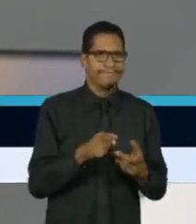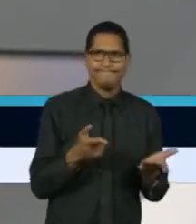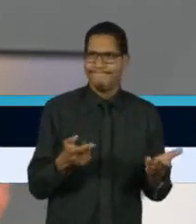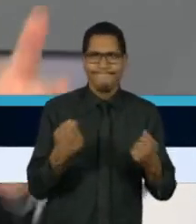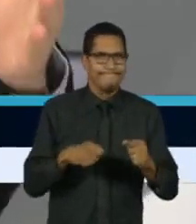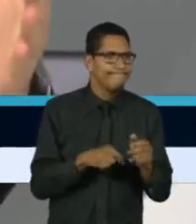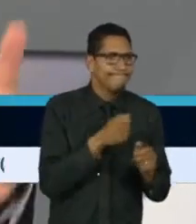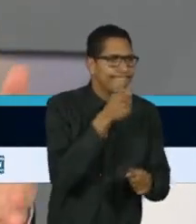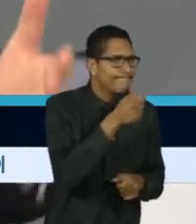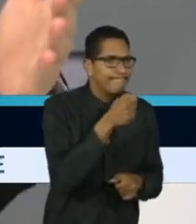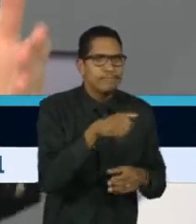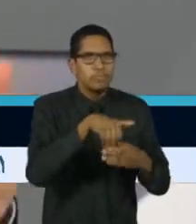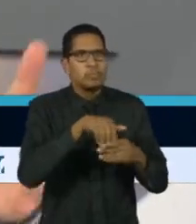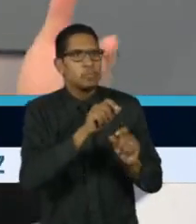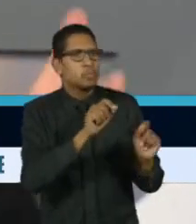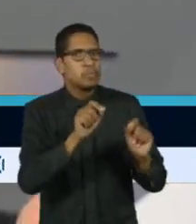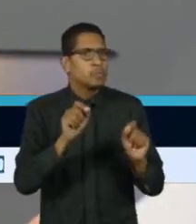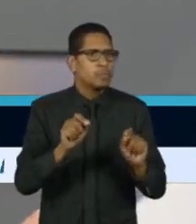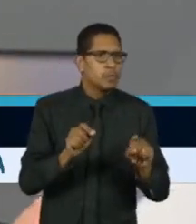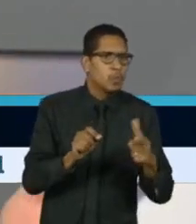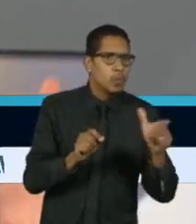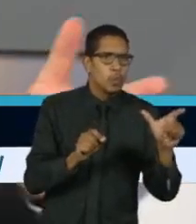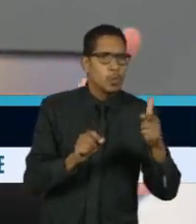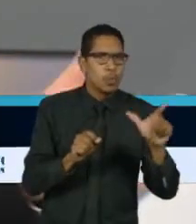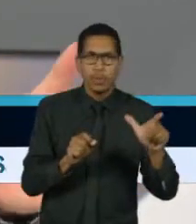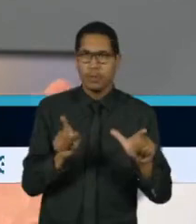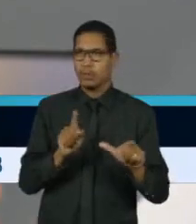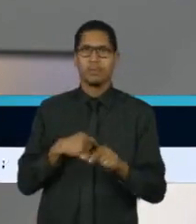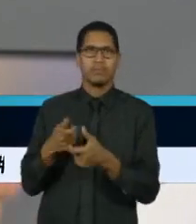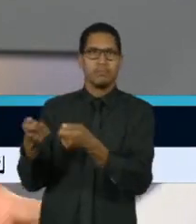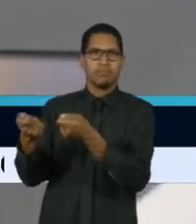de voto, faz o quê? Vamos reduzir a força,